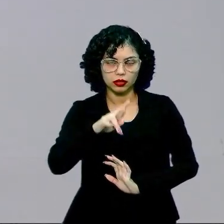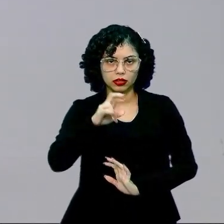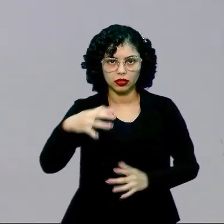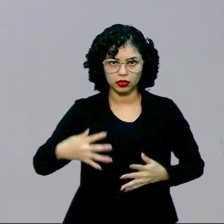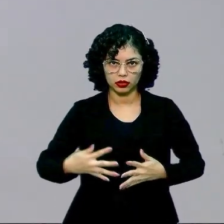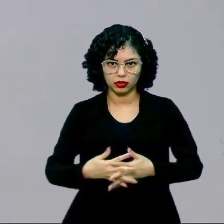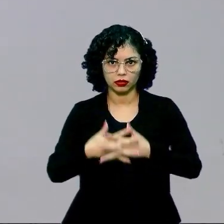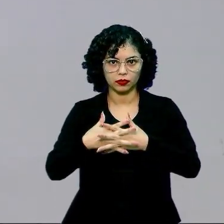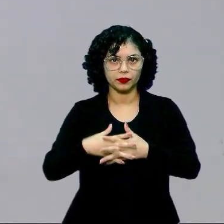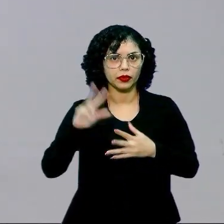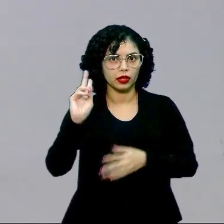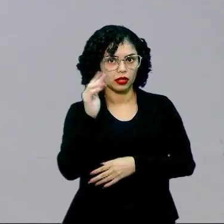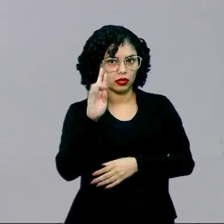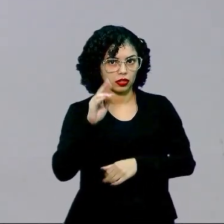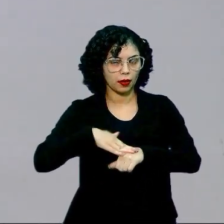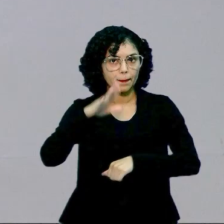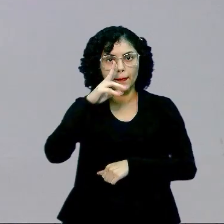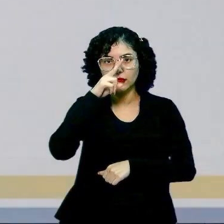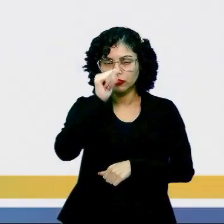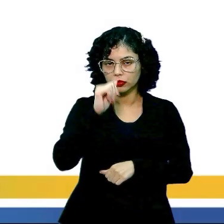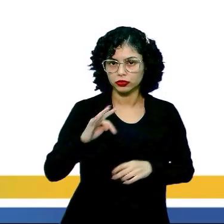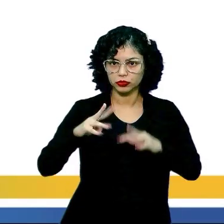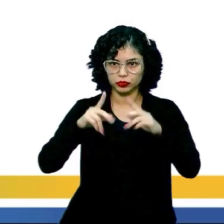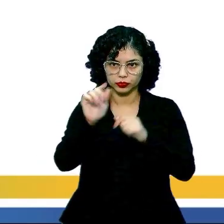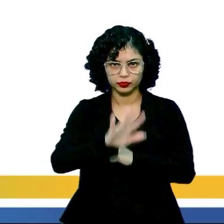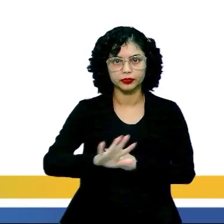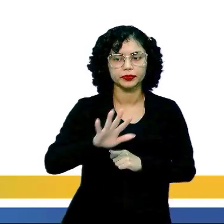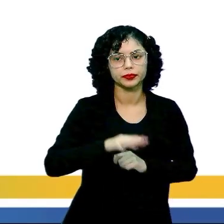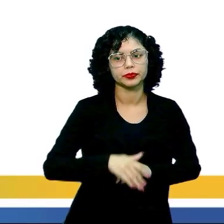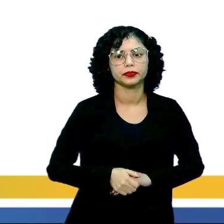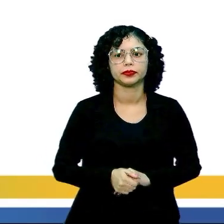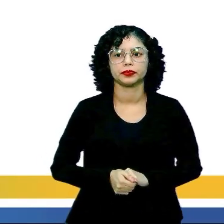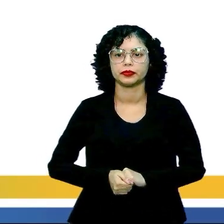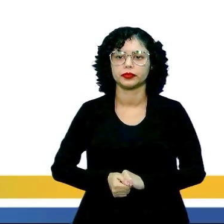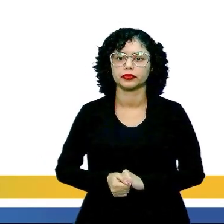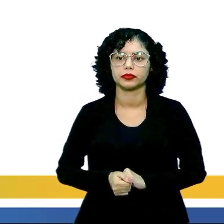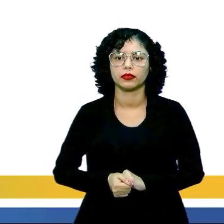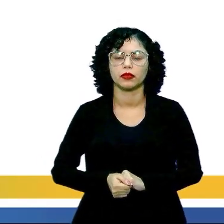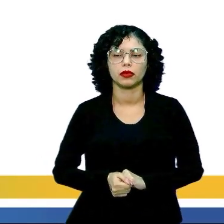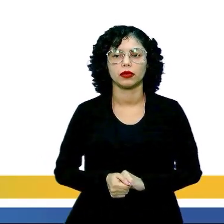intermolecular de ligação de hidrogênio. É a mais forte de todas.